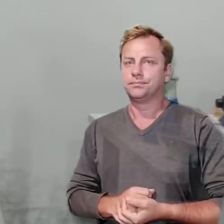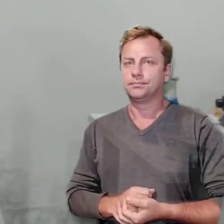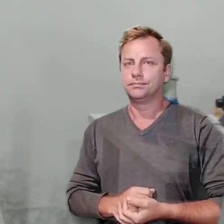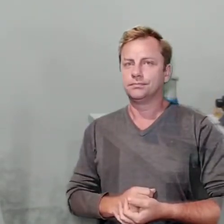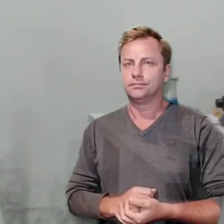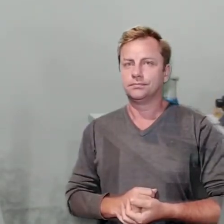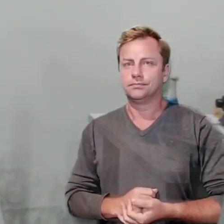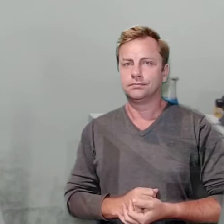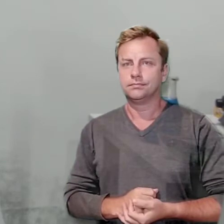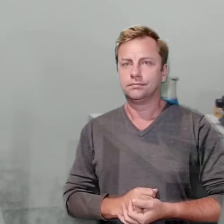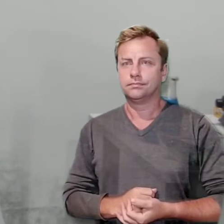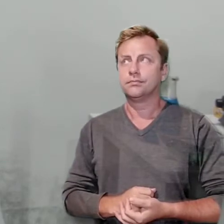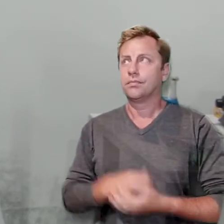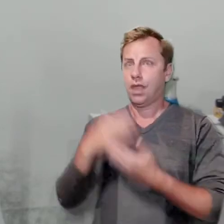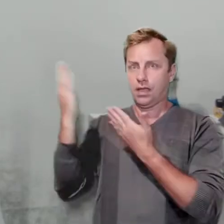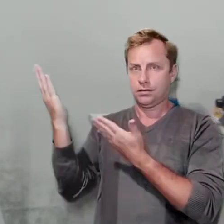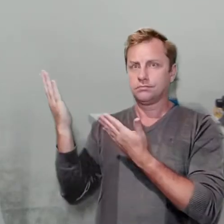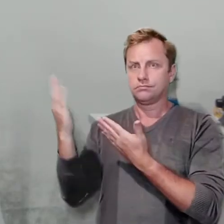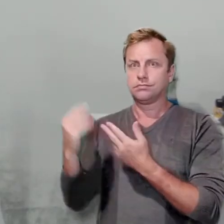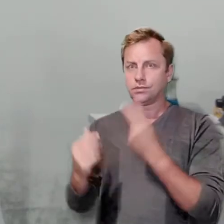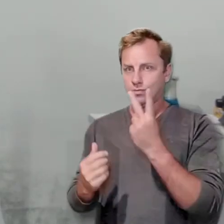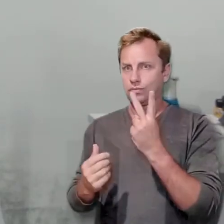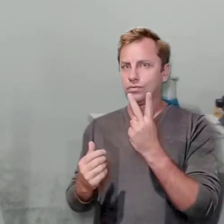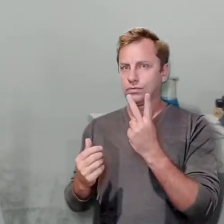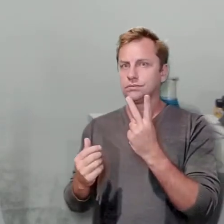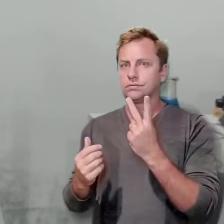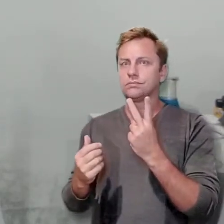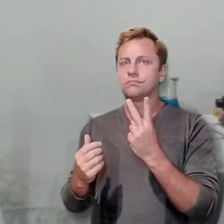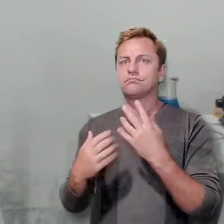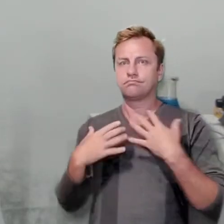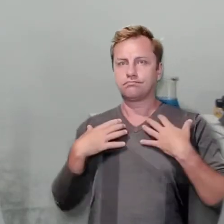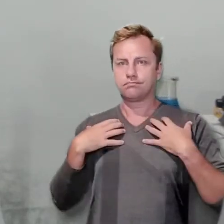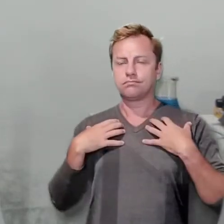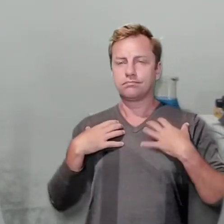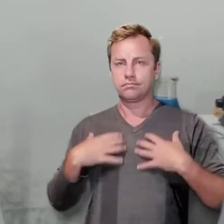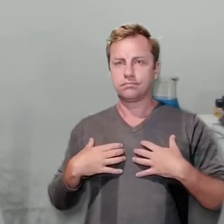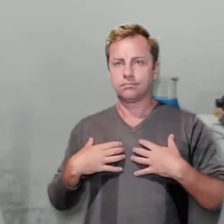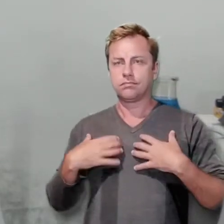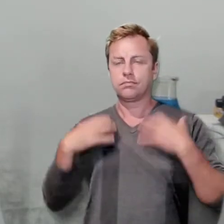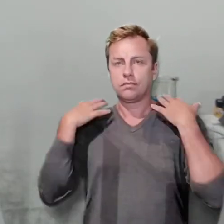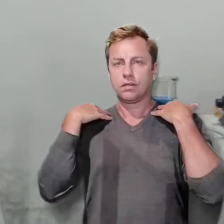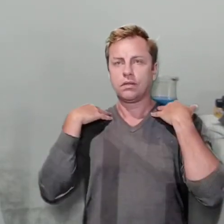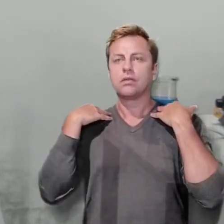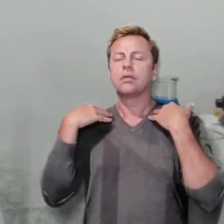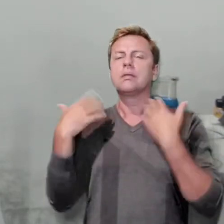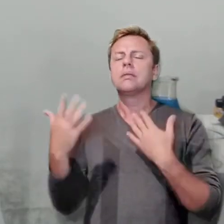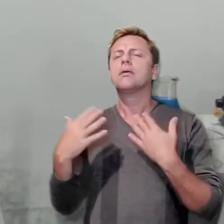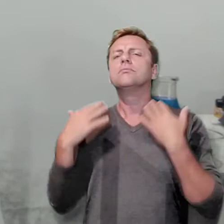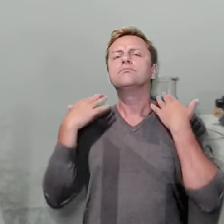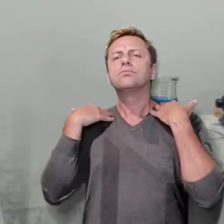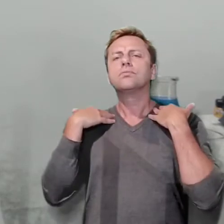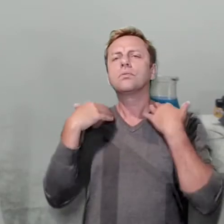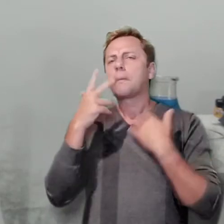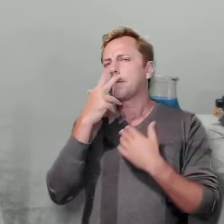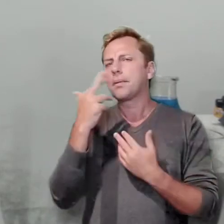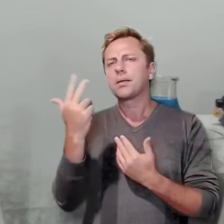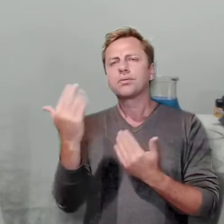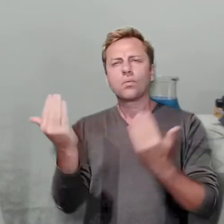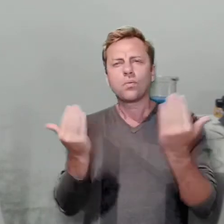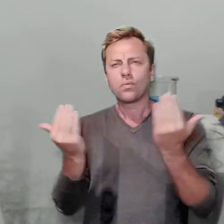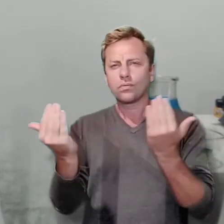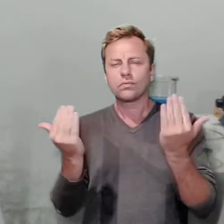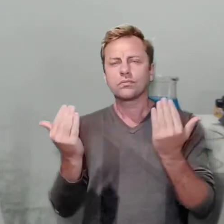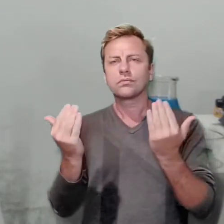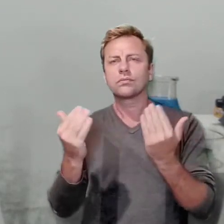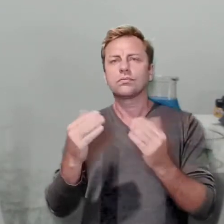Aqui estão eles, os dois pulmões. Nossos pulmões, grosso modo, é